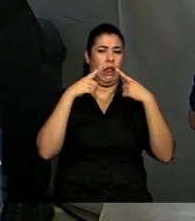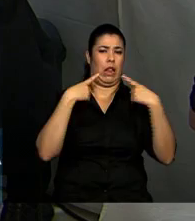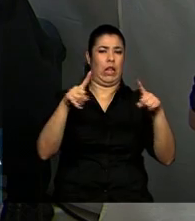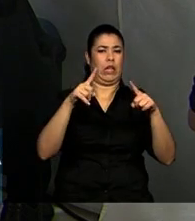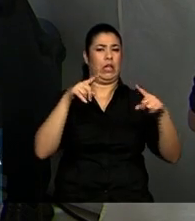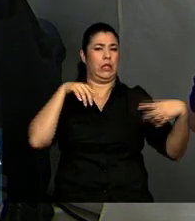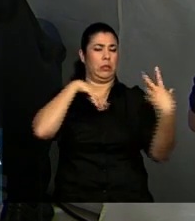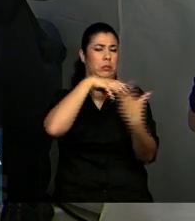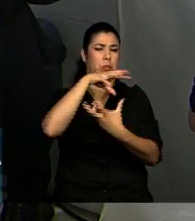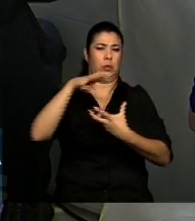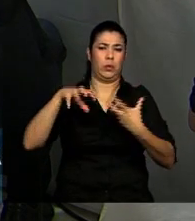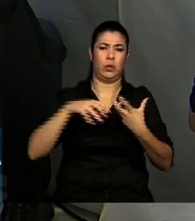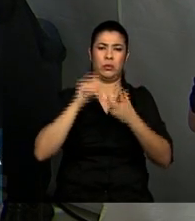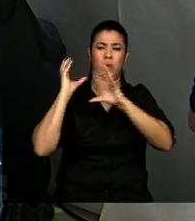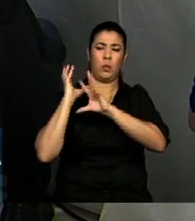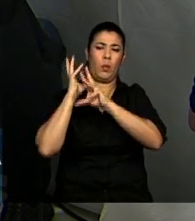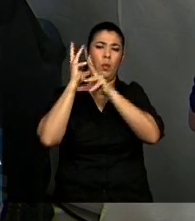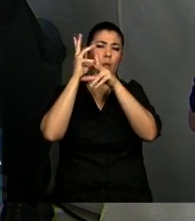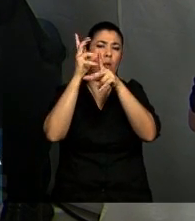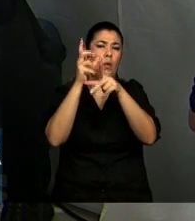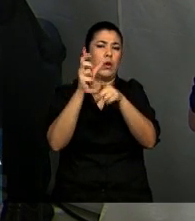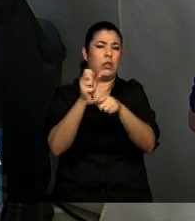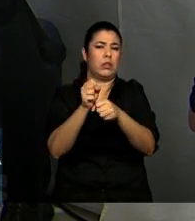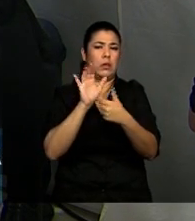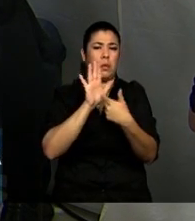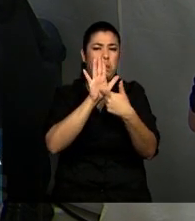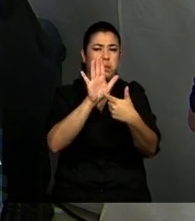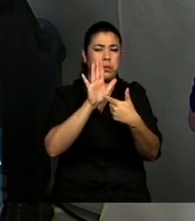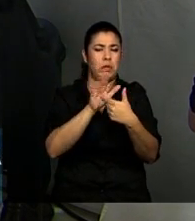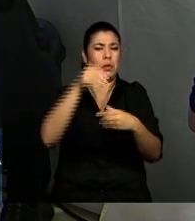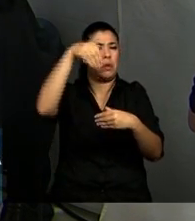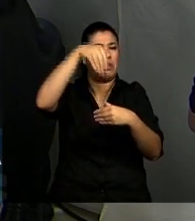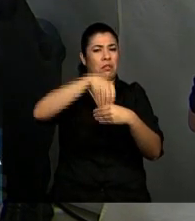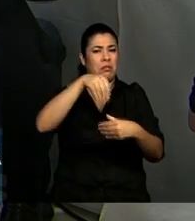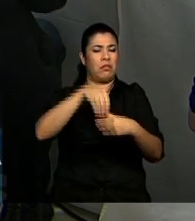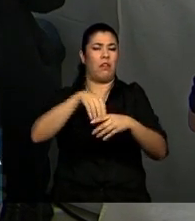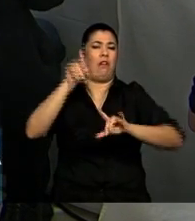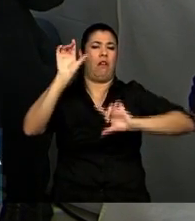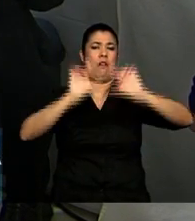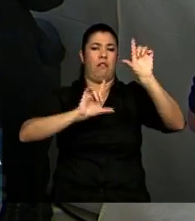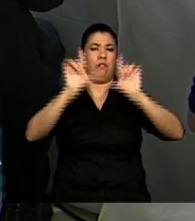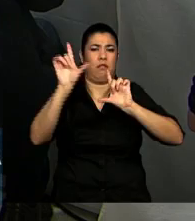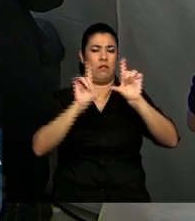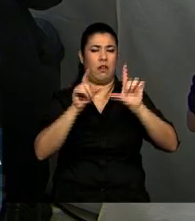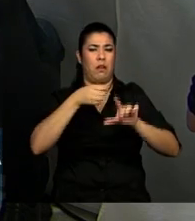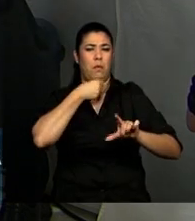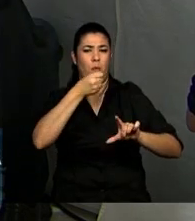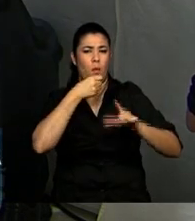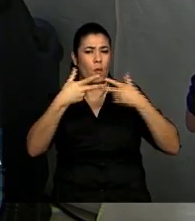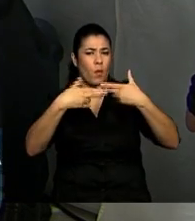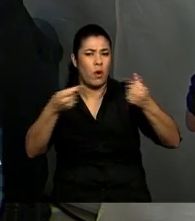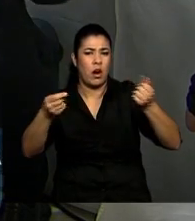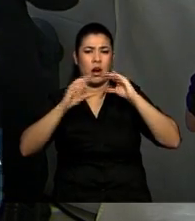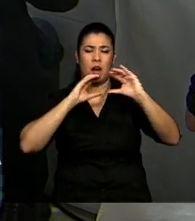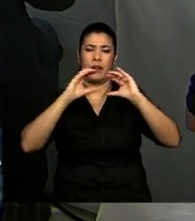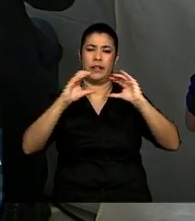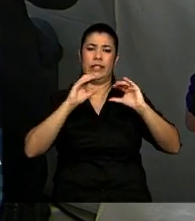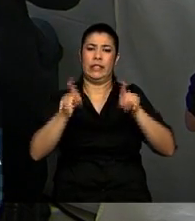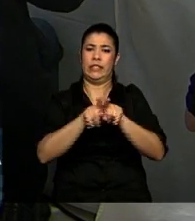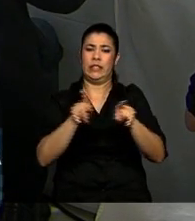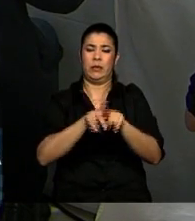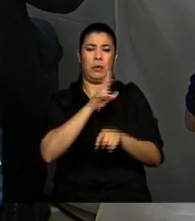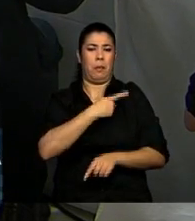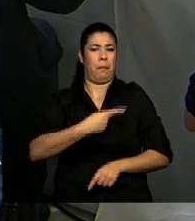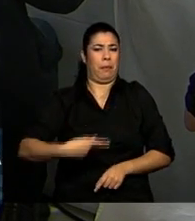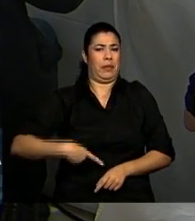história que proliferou na imprensa brasileira e que acabou contaminando as redes sociais e que a presidente Dilma